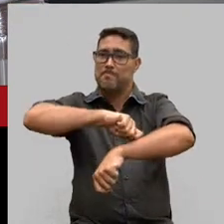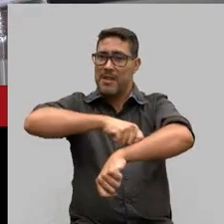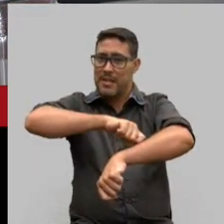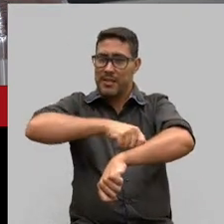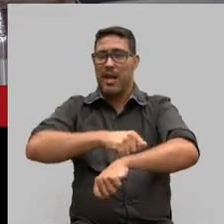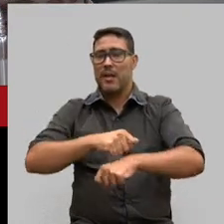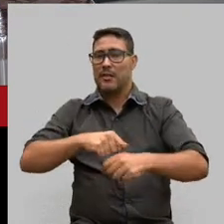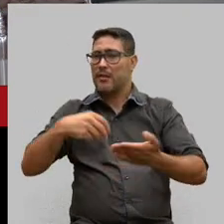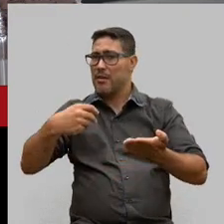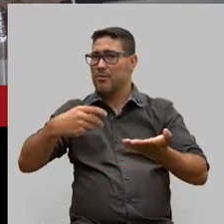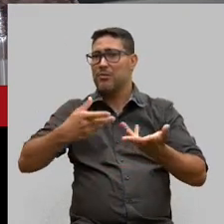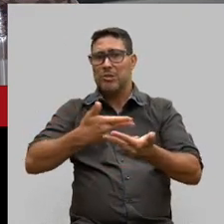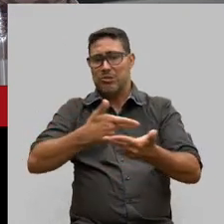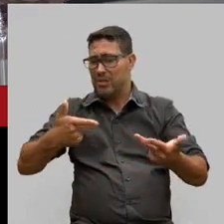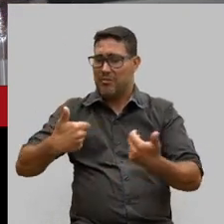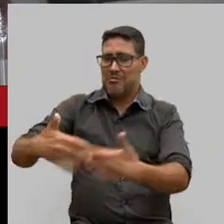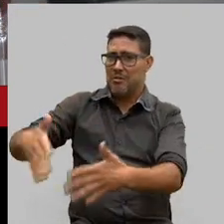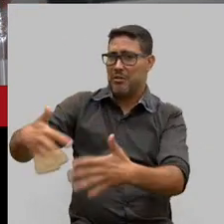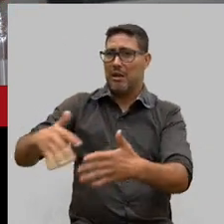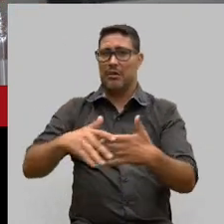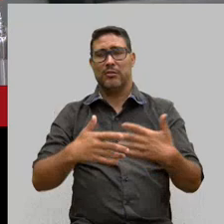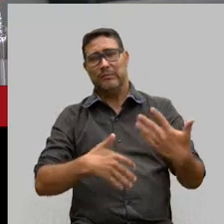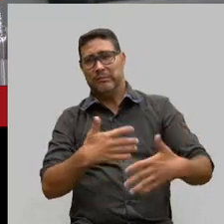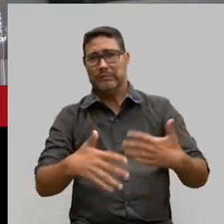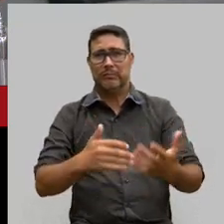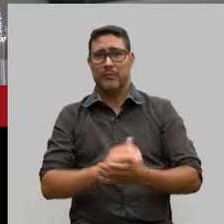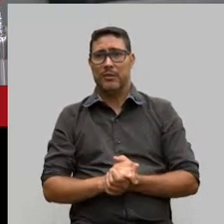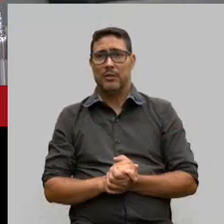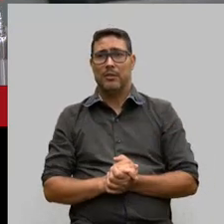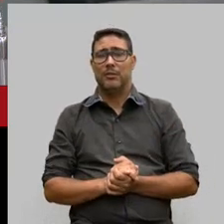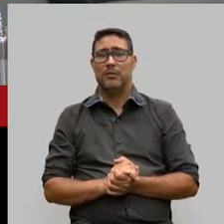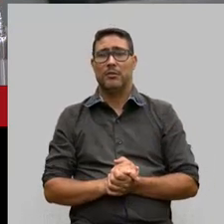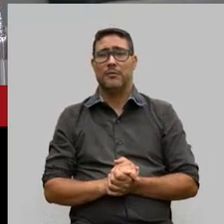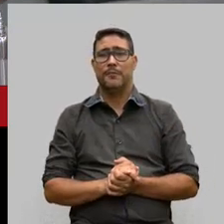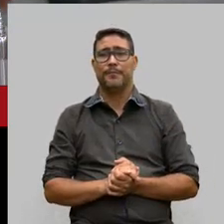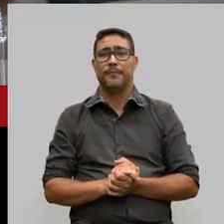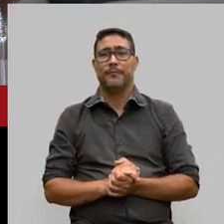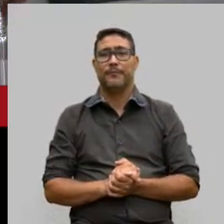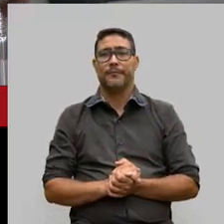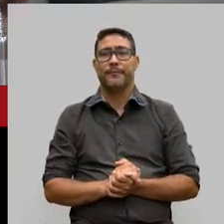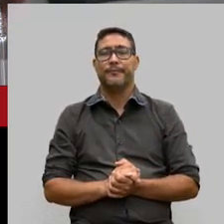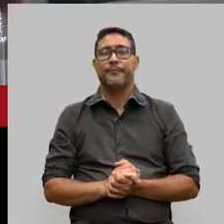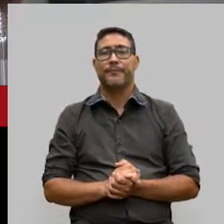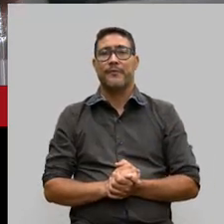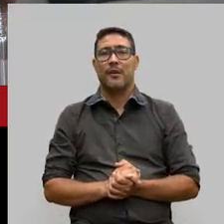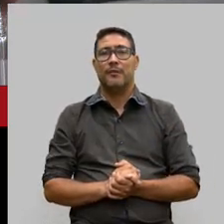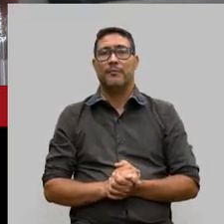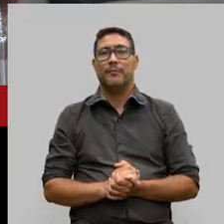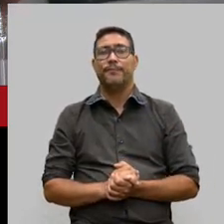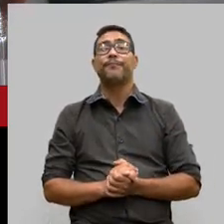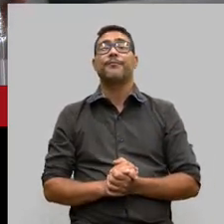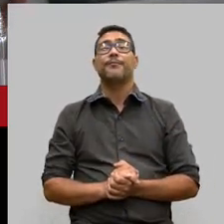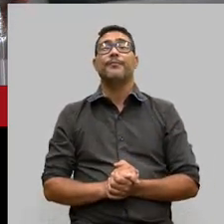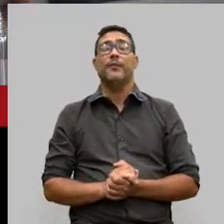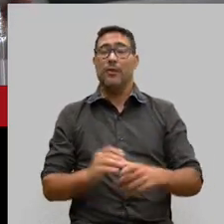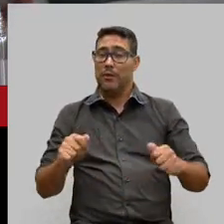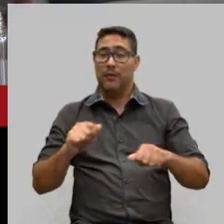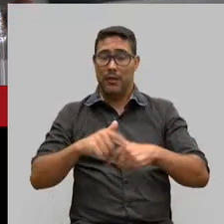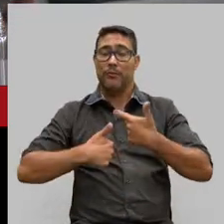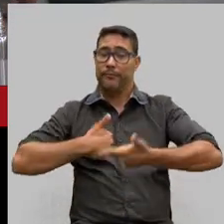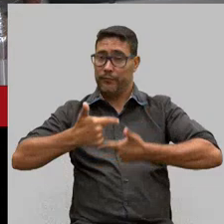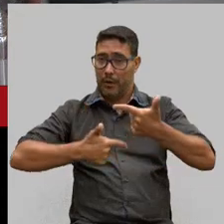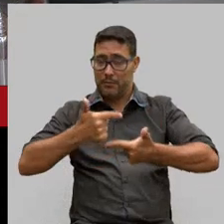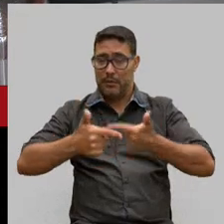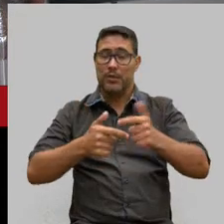maltratadas largadas de lado e E então precisa de fazer um um um trabalho com essa